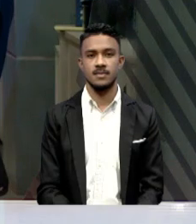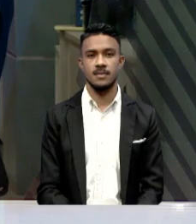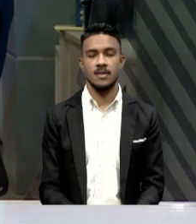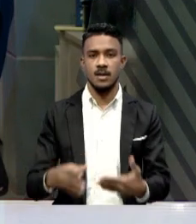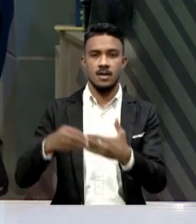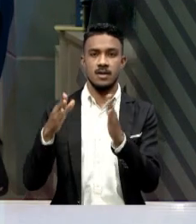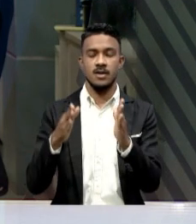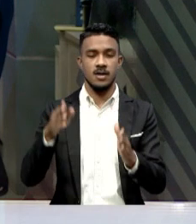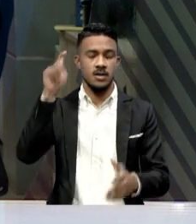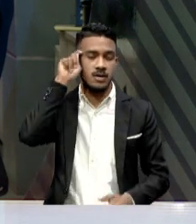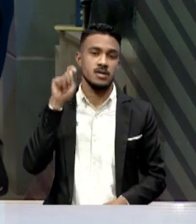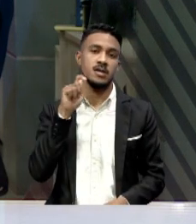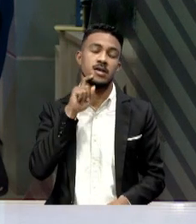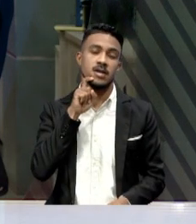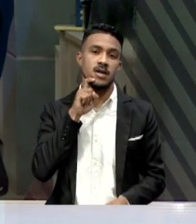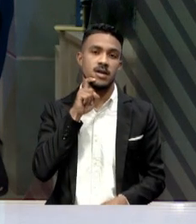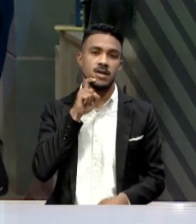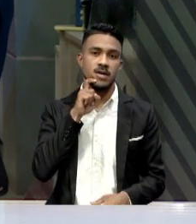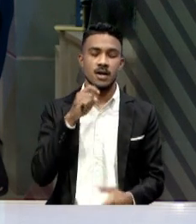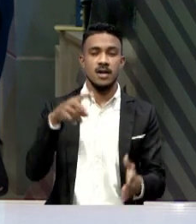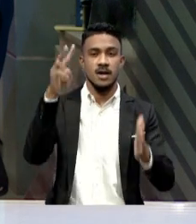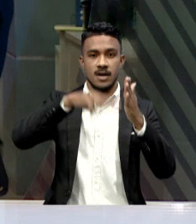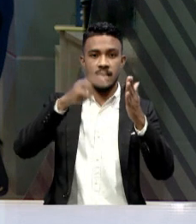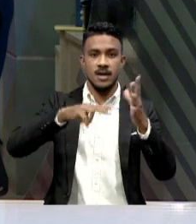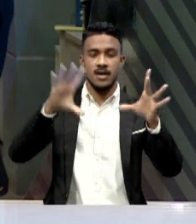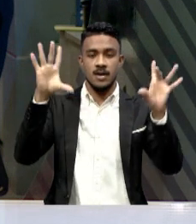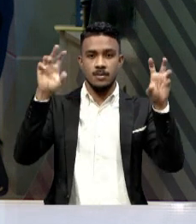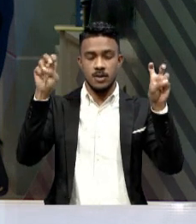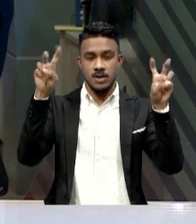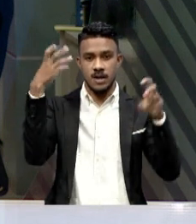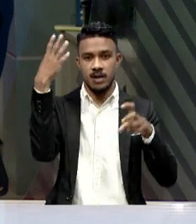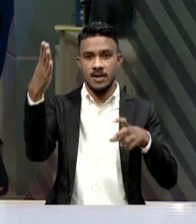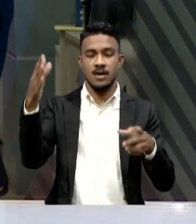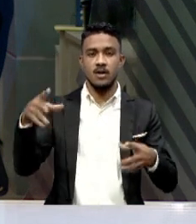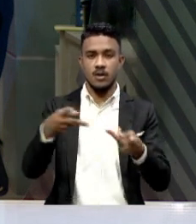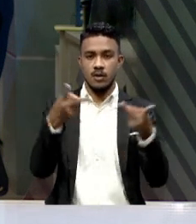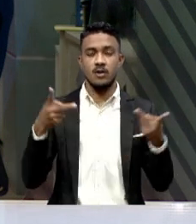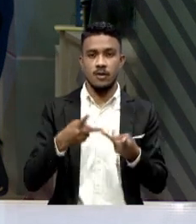Líder nacional Carla Sanana Guzmão lê poesia e a feira livro Palácio Presidencial.